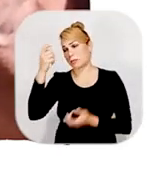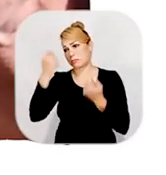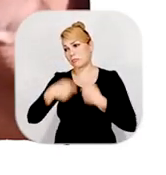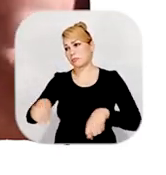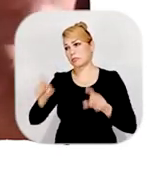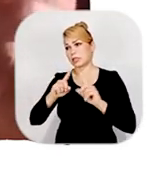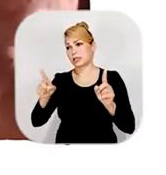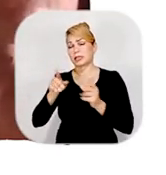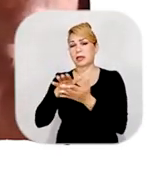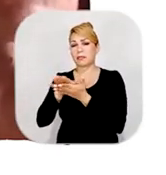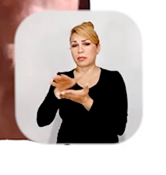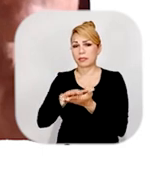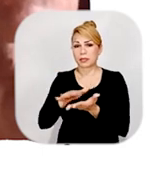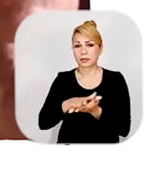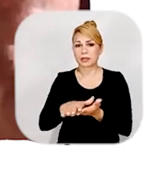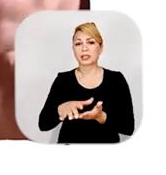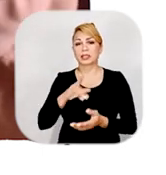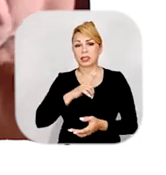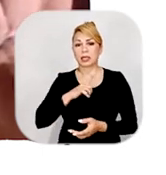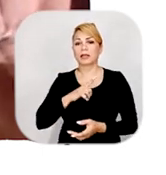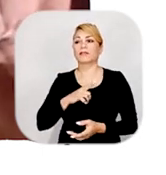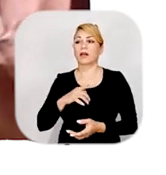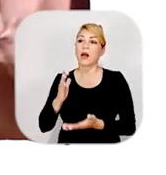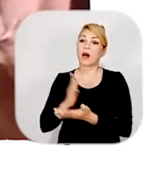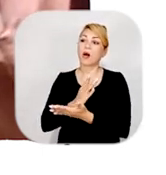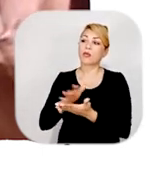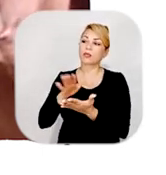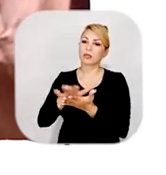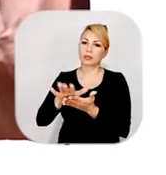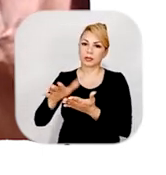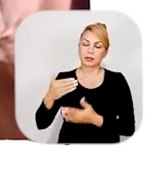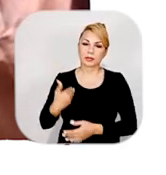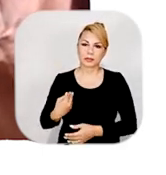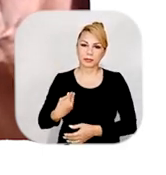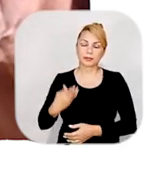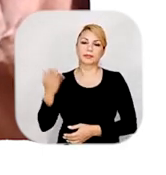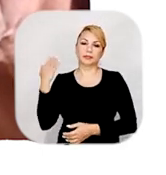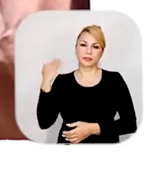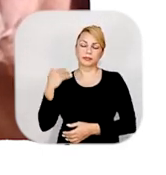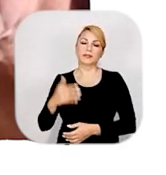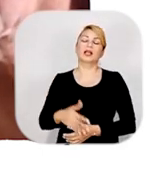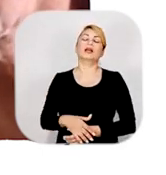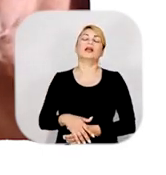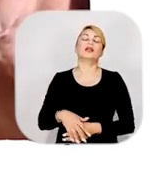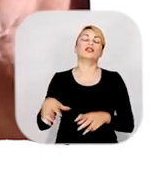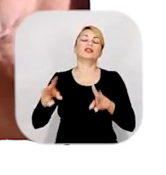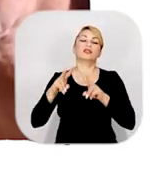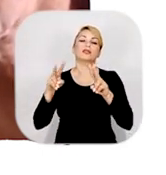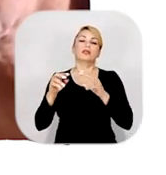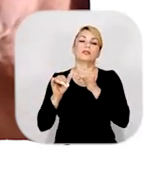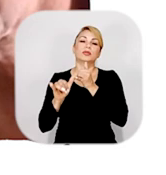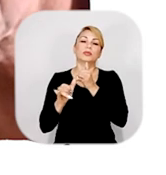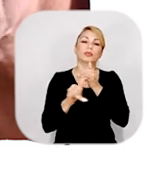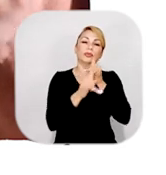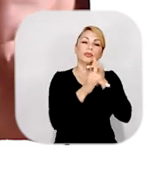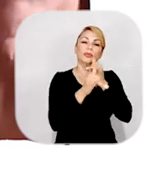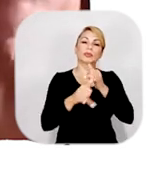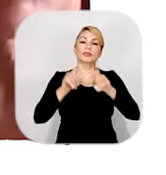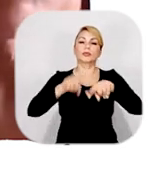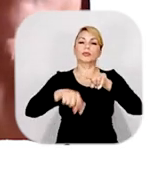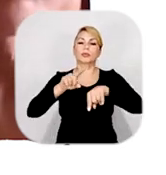ele teve algumas publicações em vida. Entre elas, uma sobre os instrumentos musicais do Vale do Guaporé. Imagine,